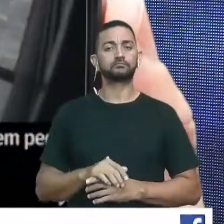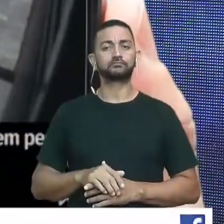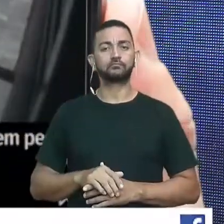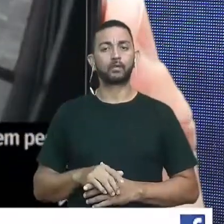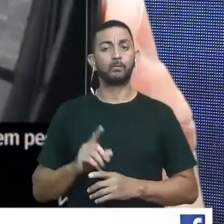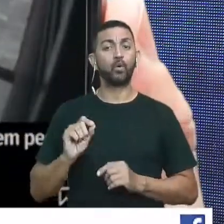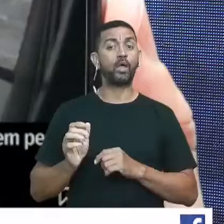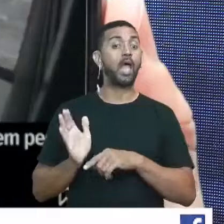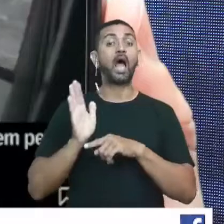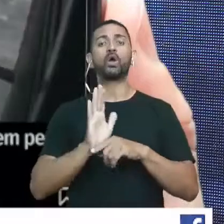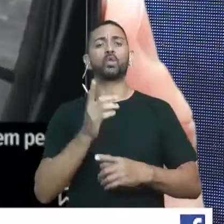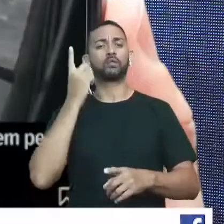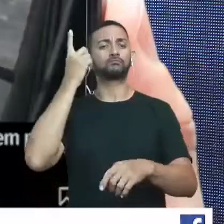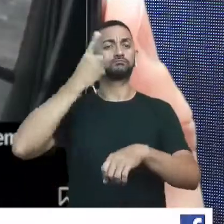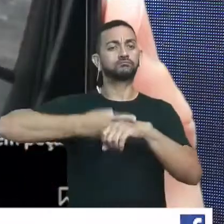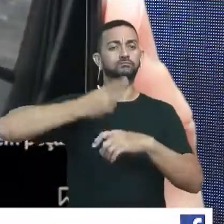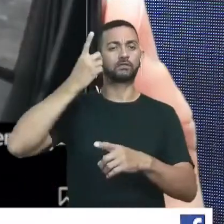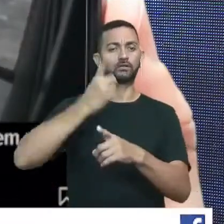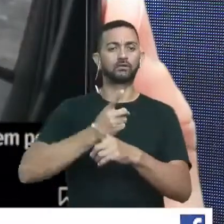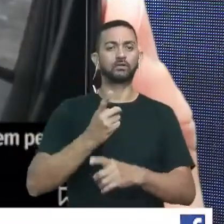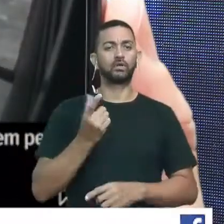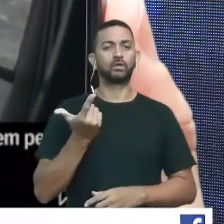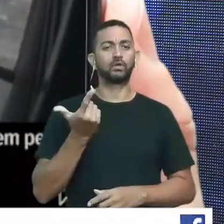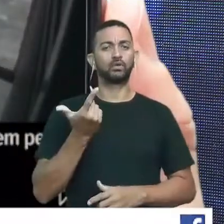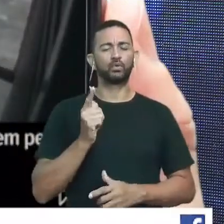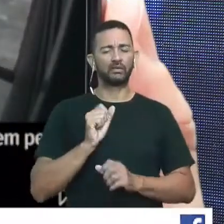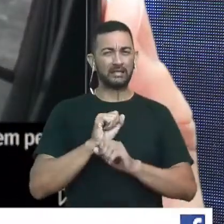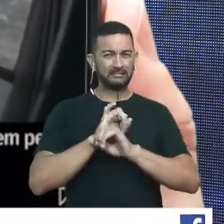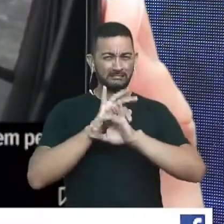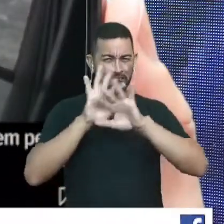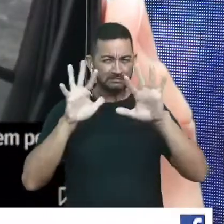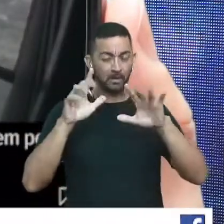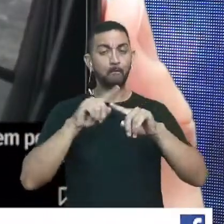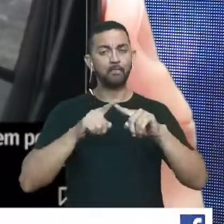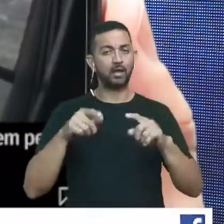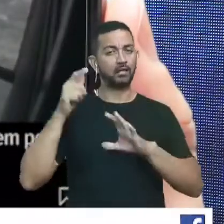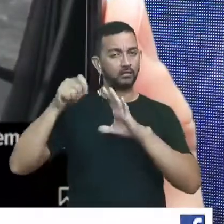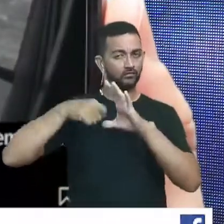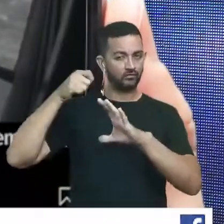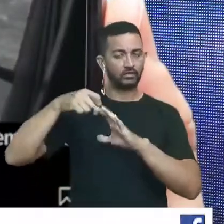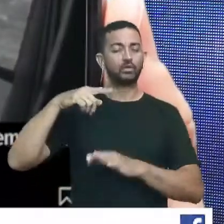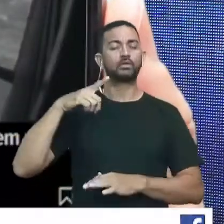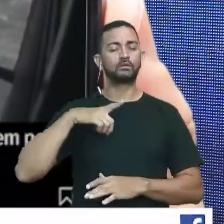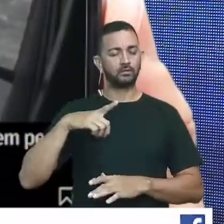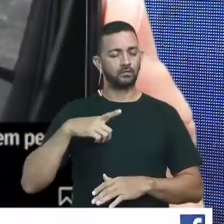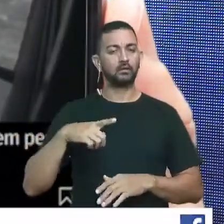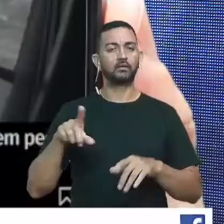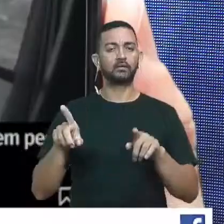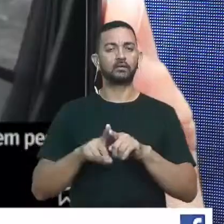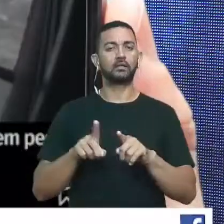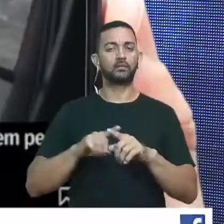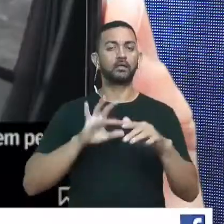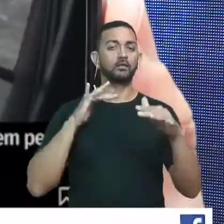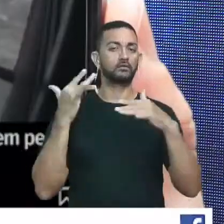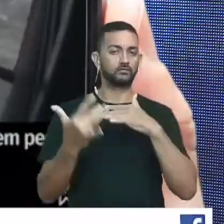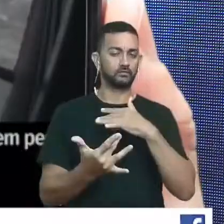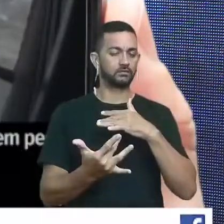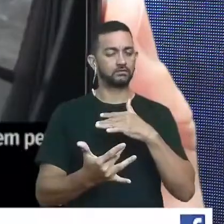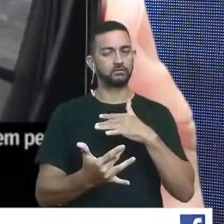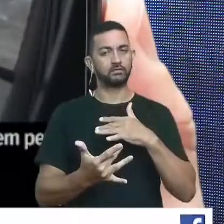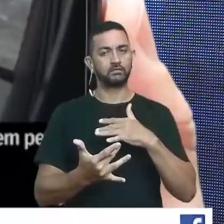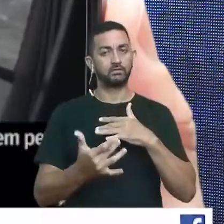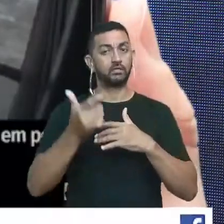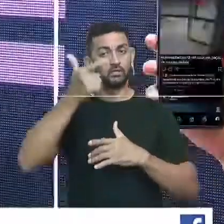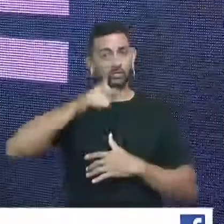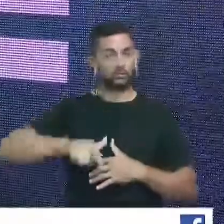Imperatriz online para ver se ajuda na identificação não tem muita gente dez mas o vídeo tá aí na tela para você e também nos nossos